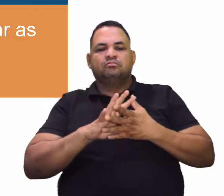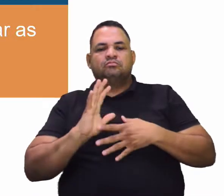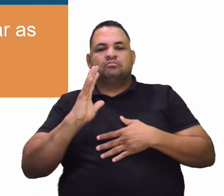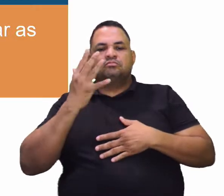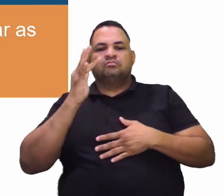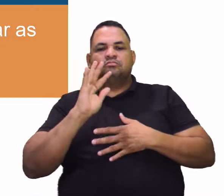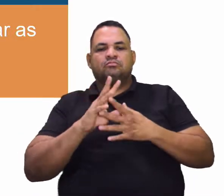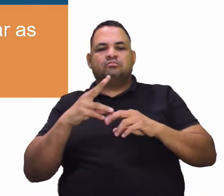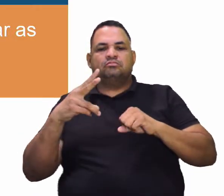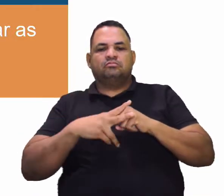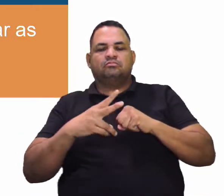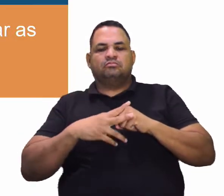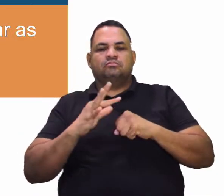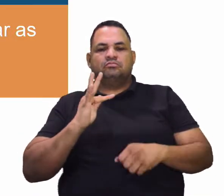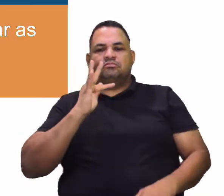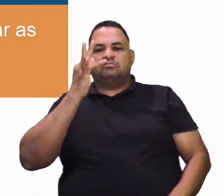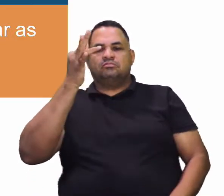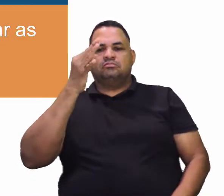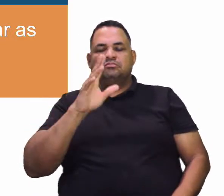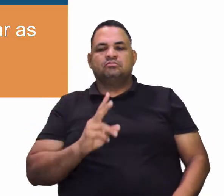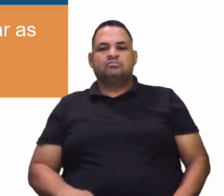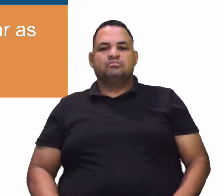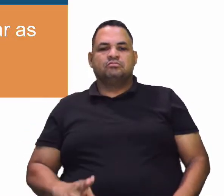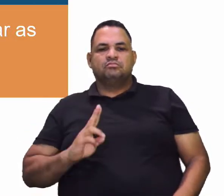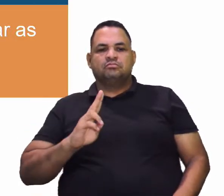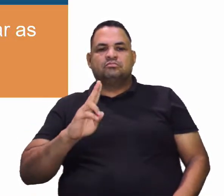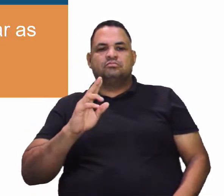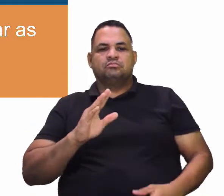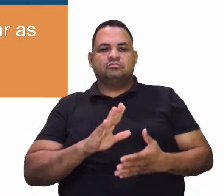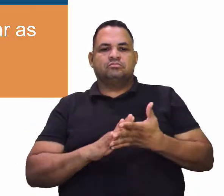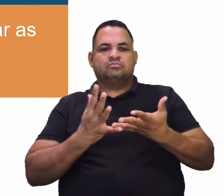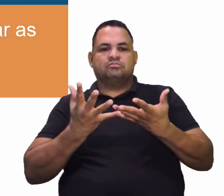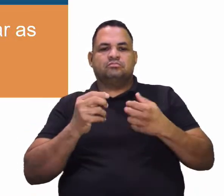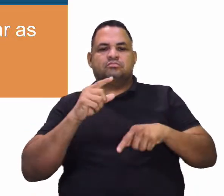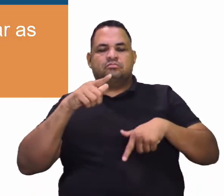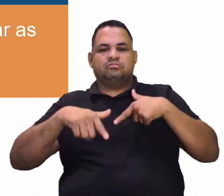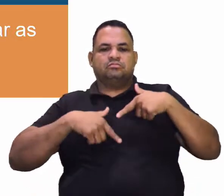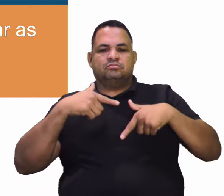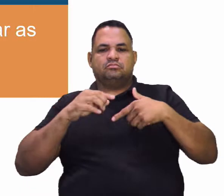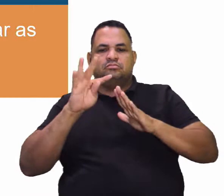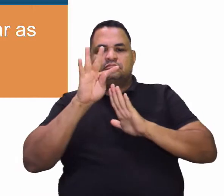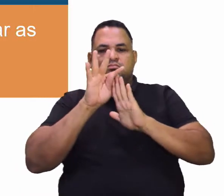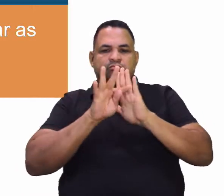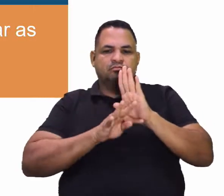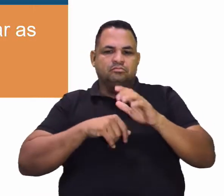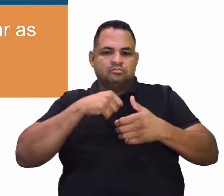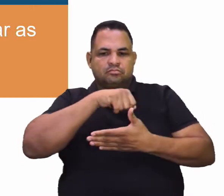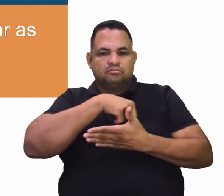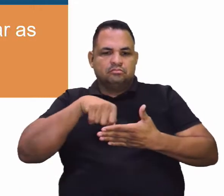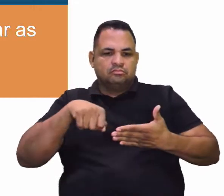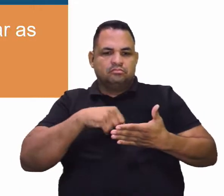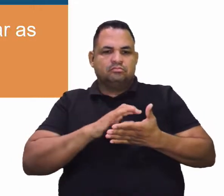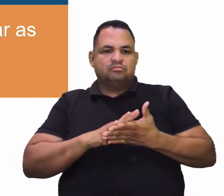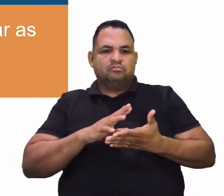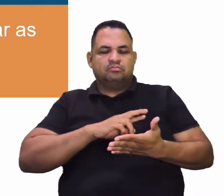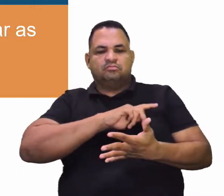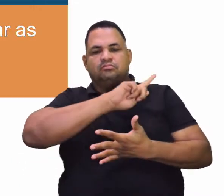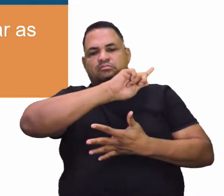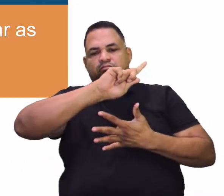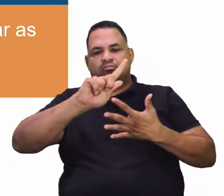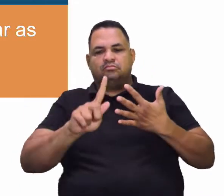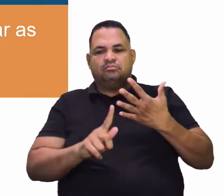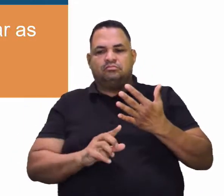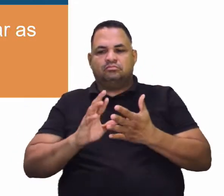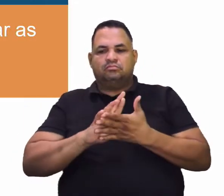tempos verbais, que hoje vai ser futuro, no processo de recepção, produção do texto escrito de